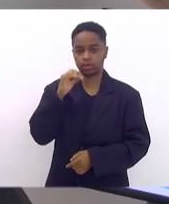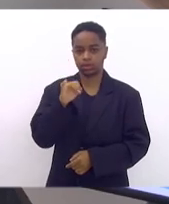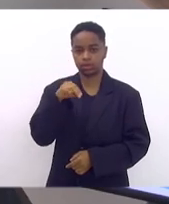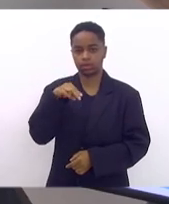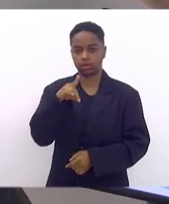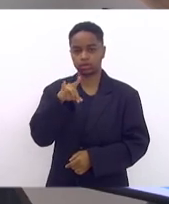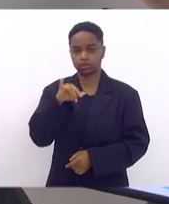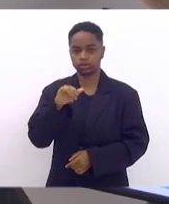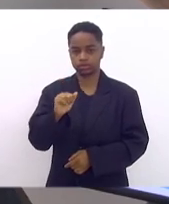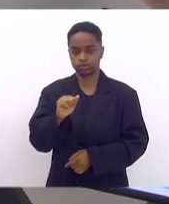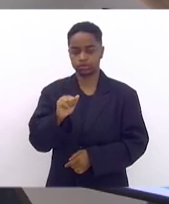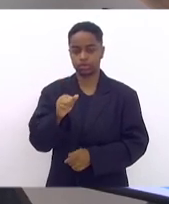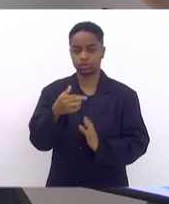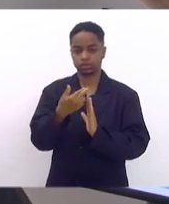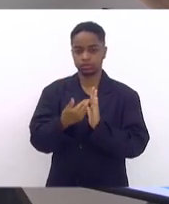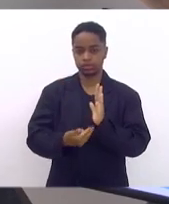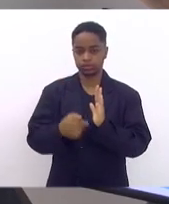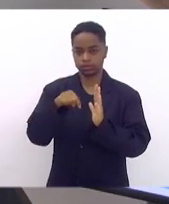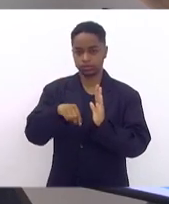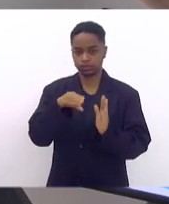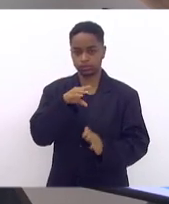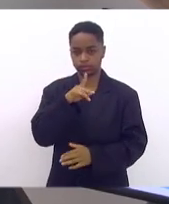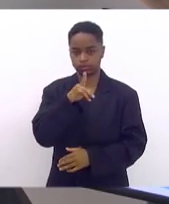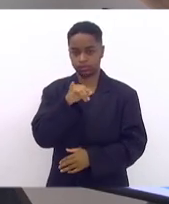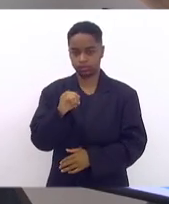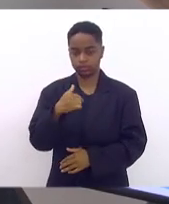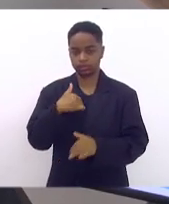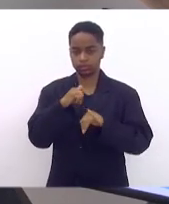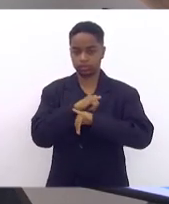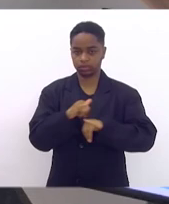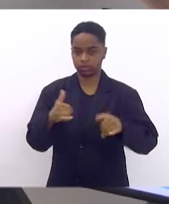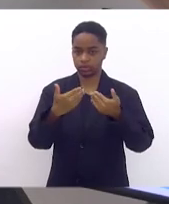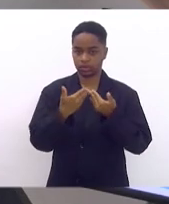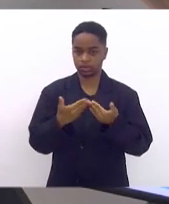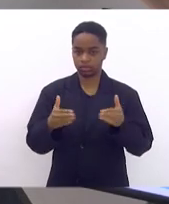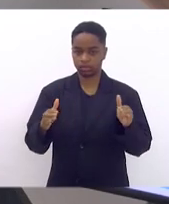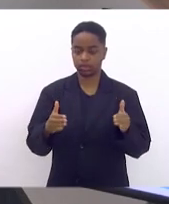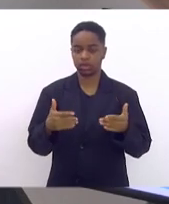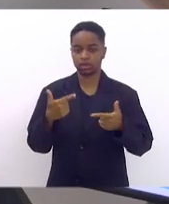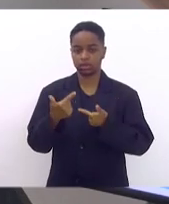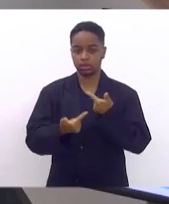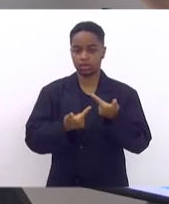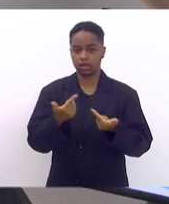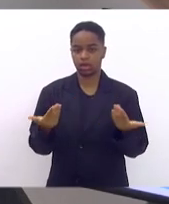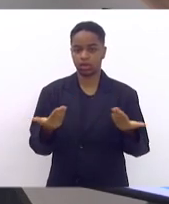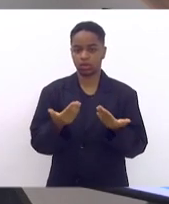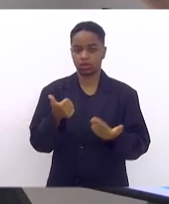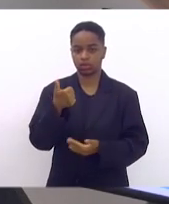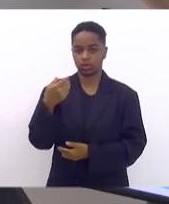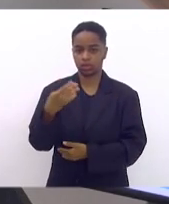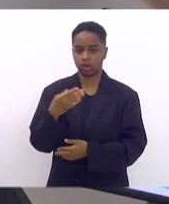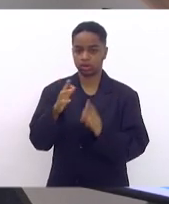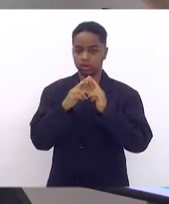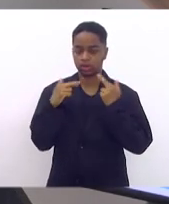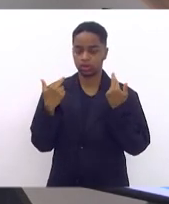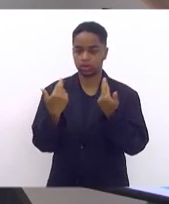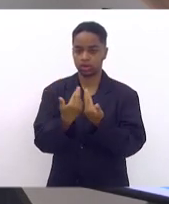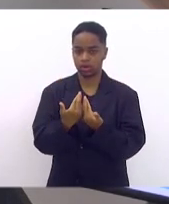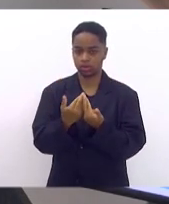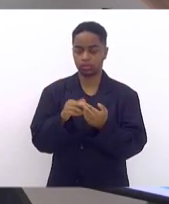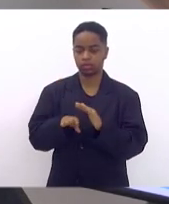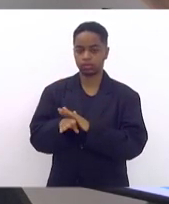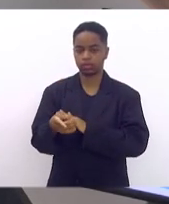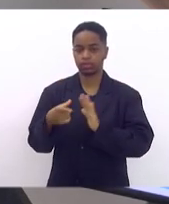Índia Armelau, relatora dessa CPI, dou por abertos os trabalhos da 14ª reunião ordinária com a seguinte